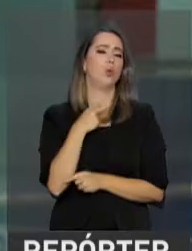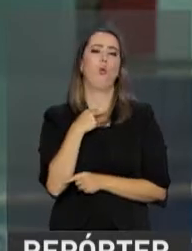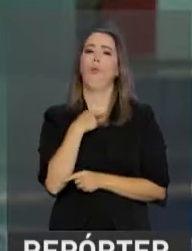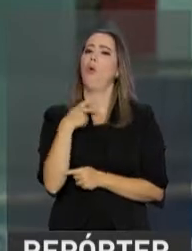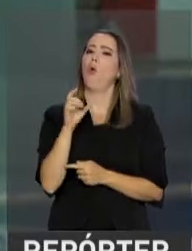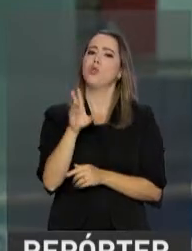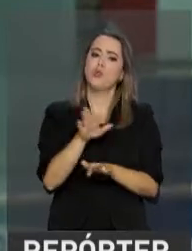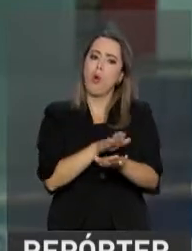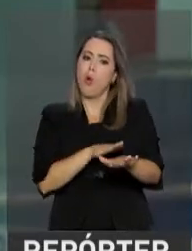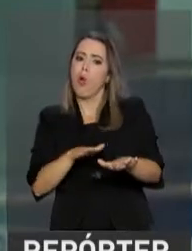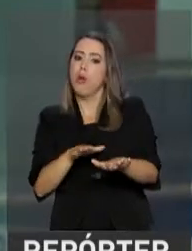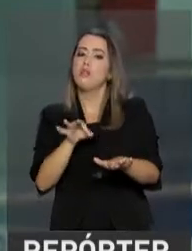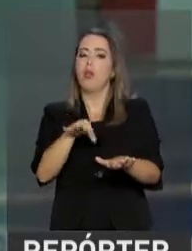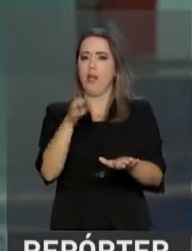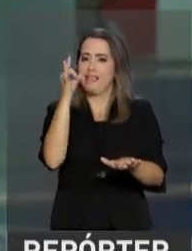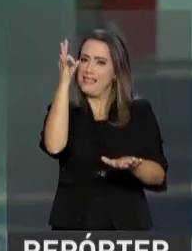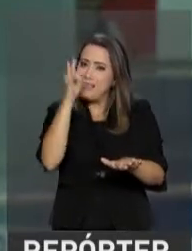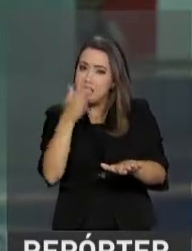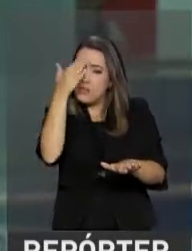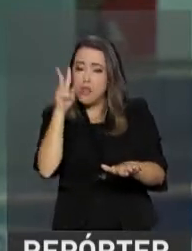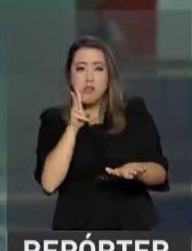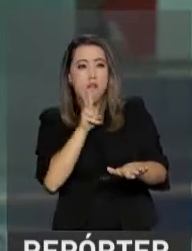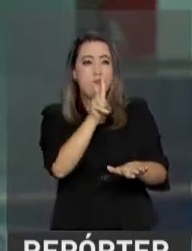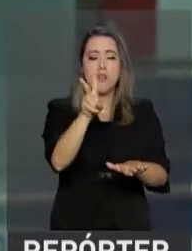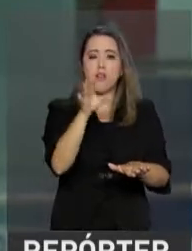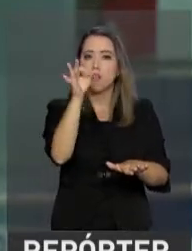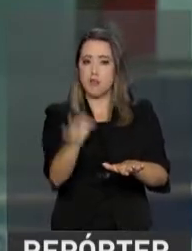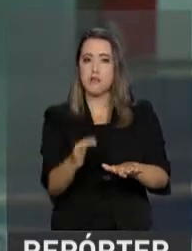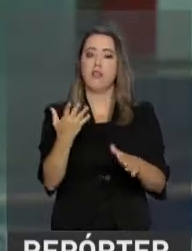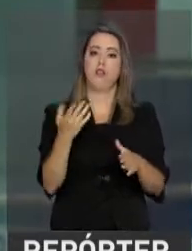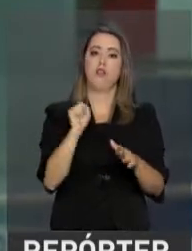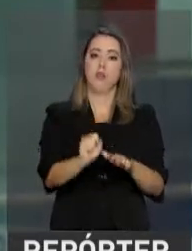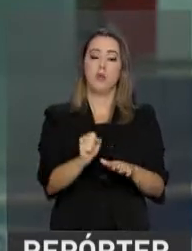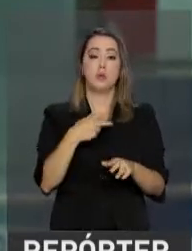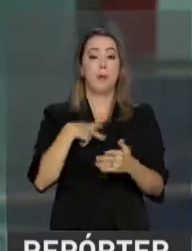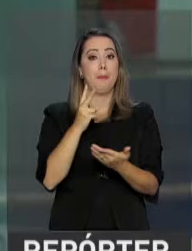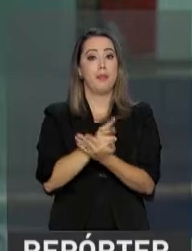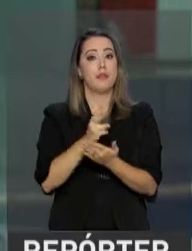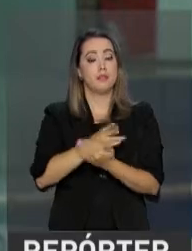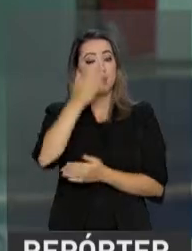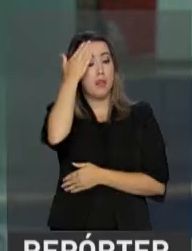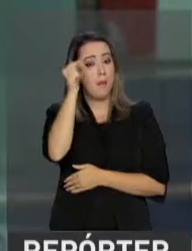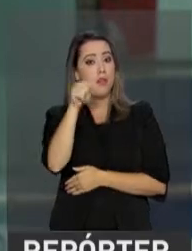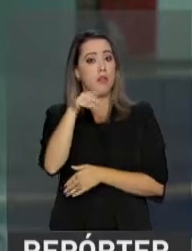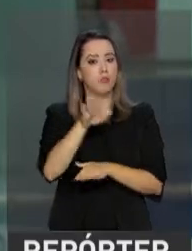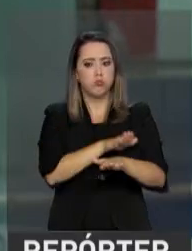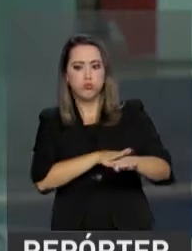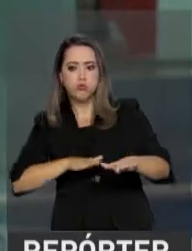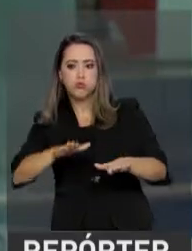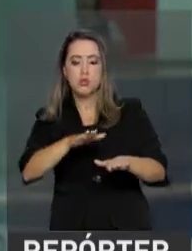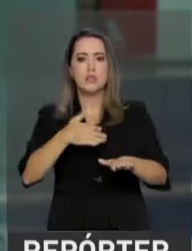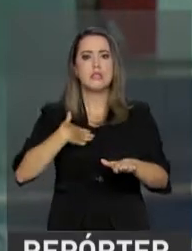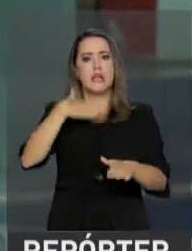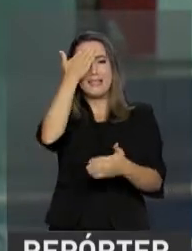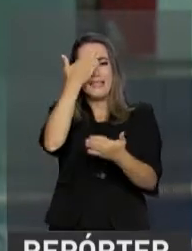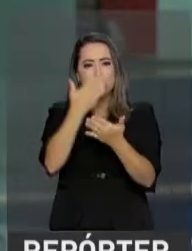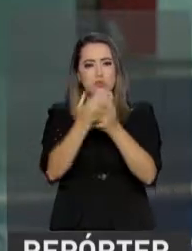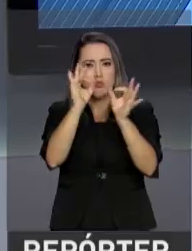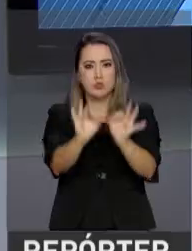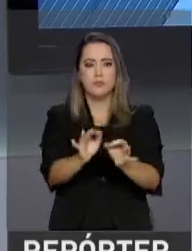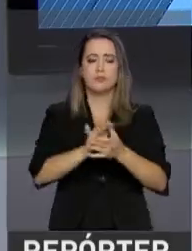somente em locais que você tenha absoluta segurança mesmo que a sinalização permita você tem que fazer o tempo passar e somente quando você tem absoluta